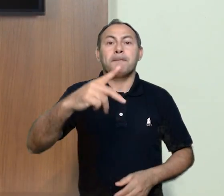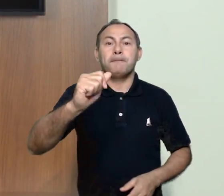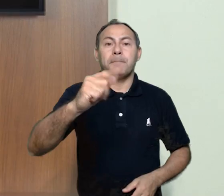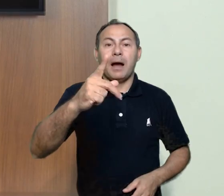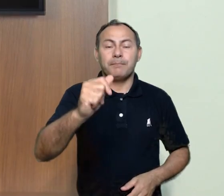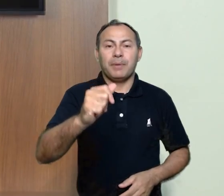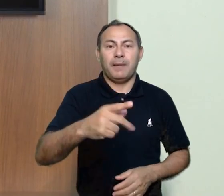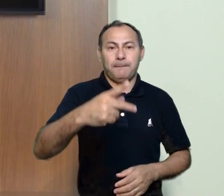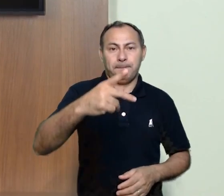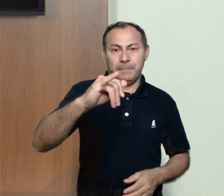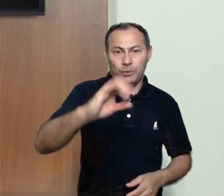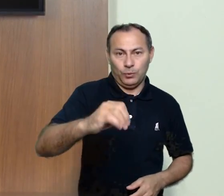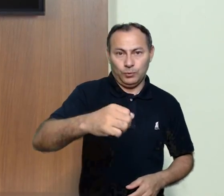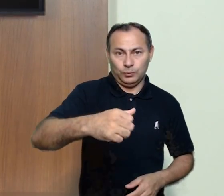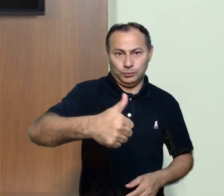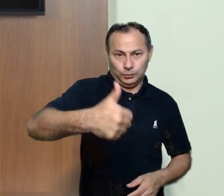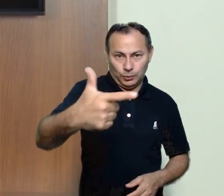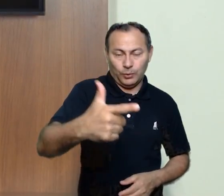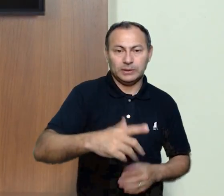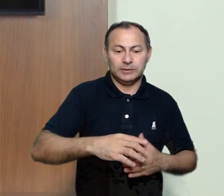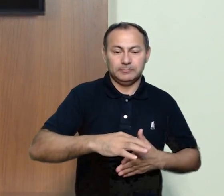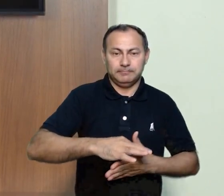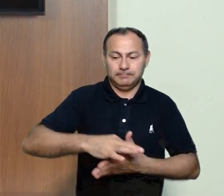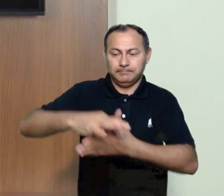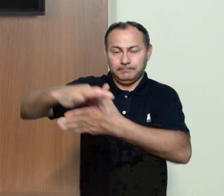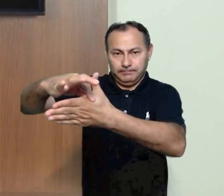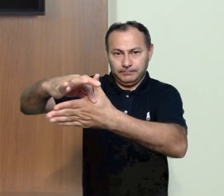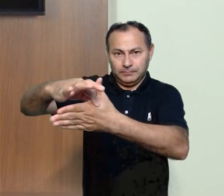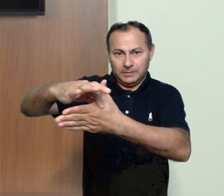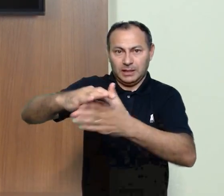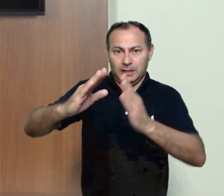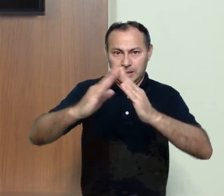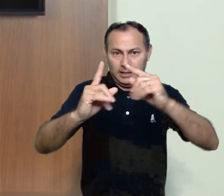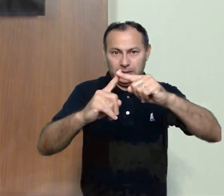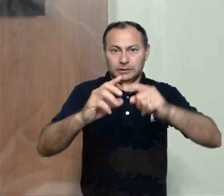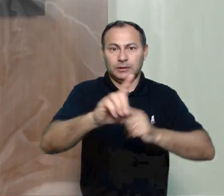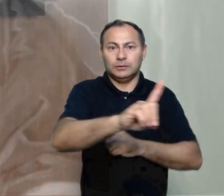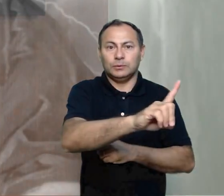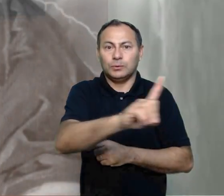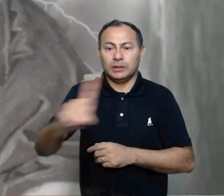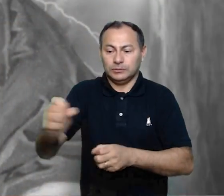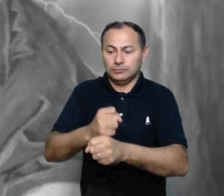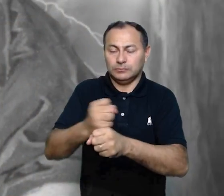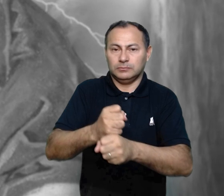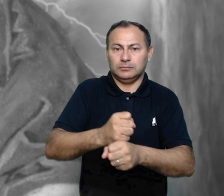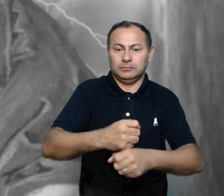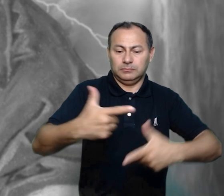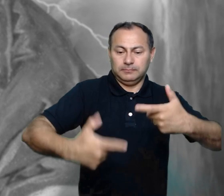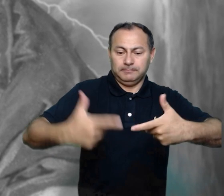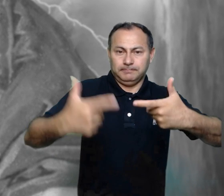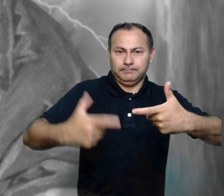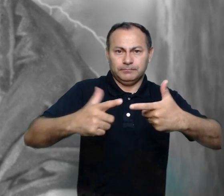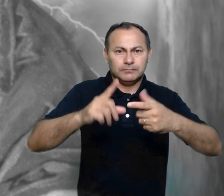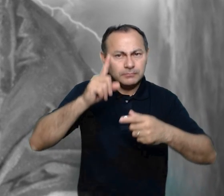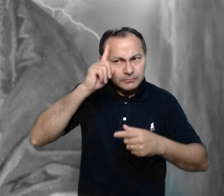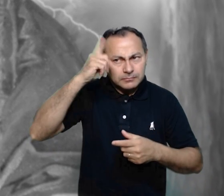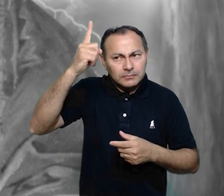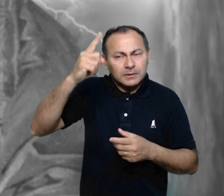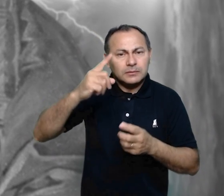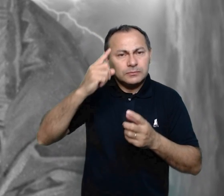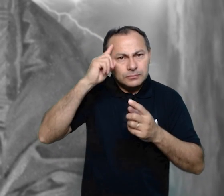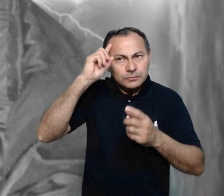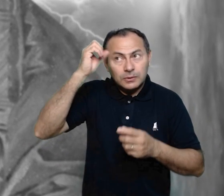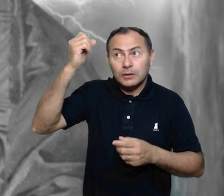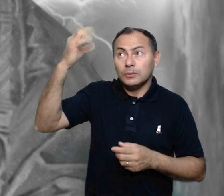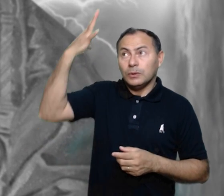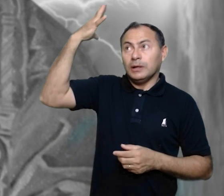um hábil diplomata, liderou a Igreja durante os anos da guerra, inspirado pelo